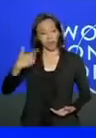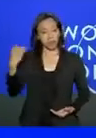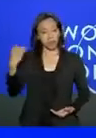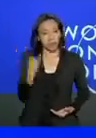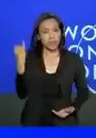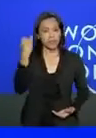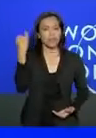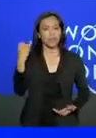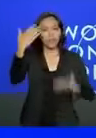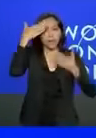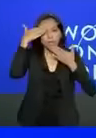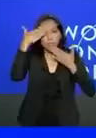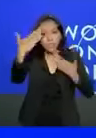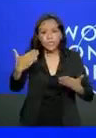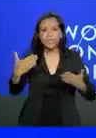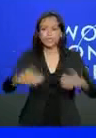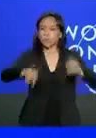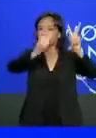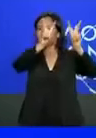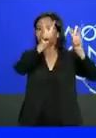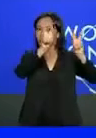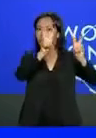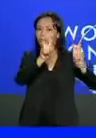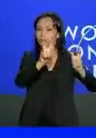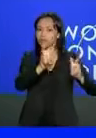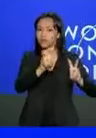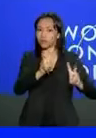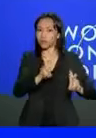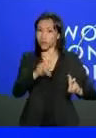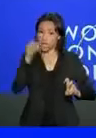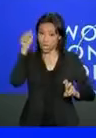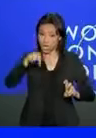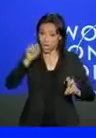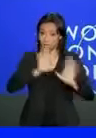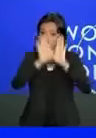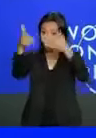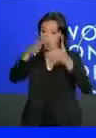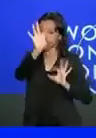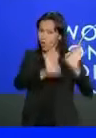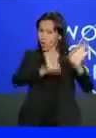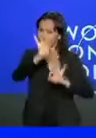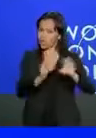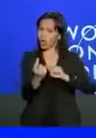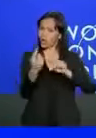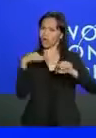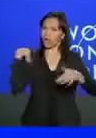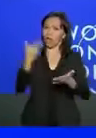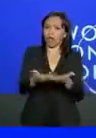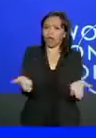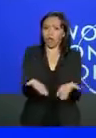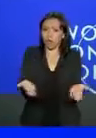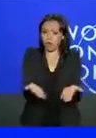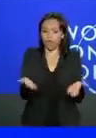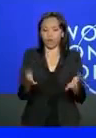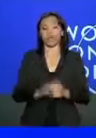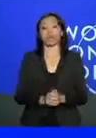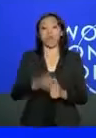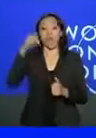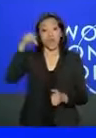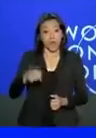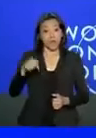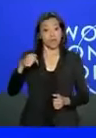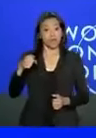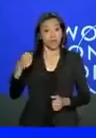às pautas que este fórum tem promovido e priorizado. Esta viagem também é para